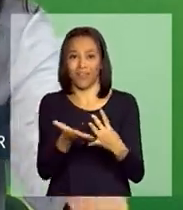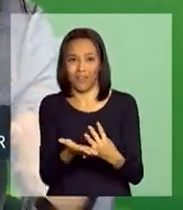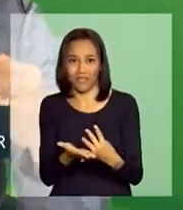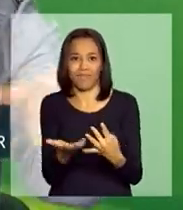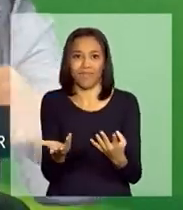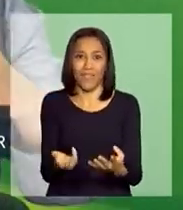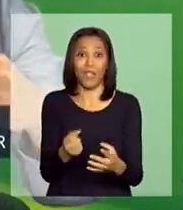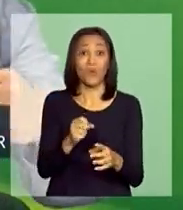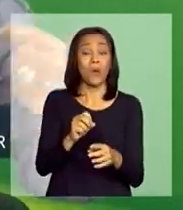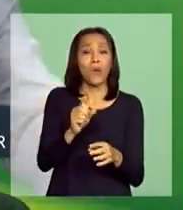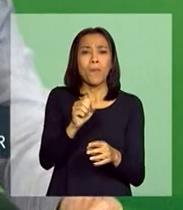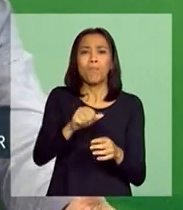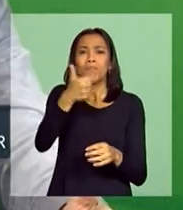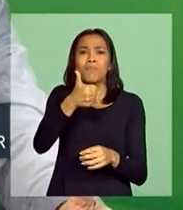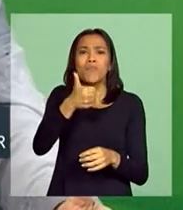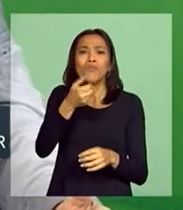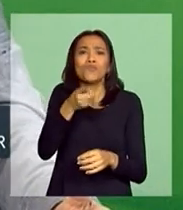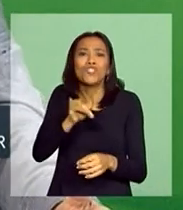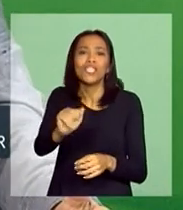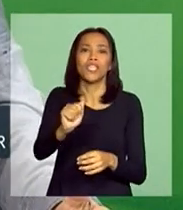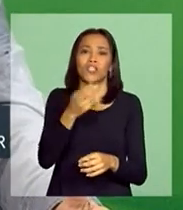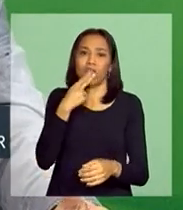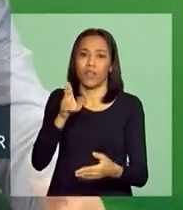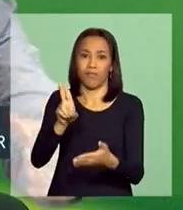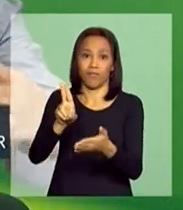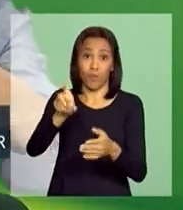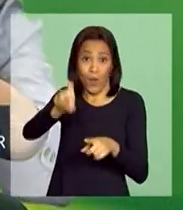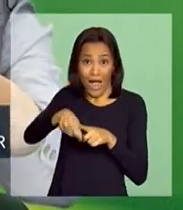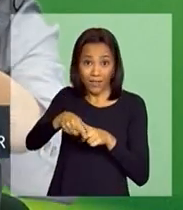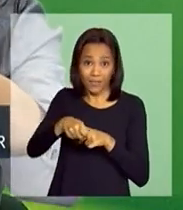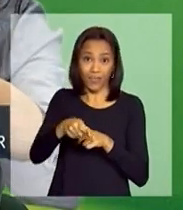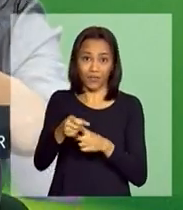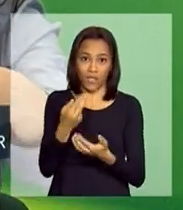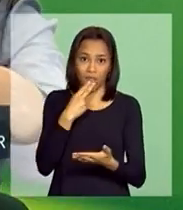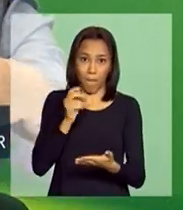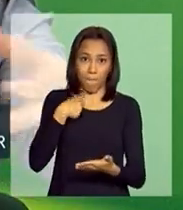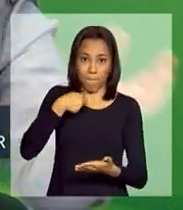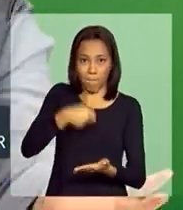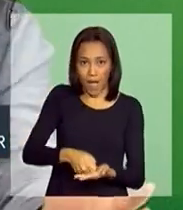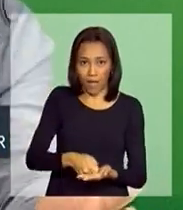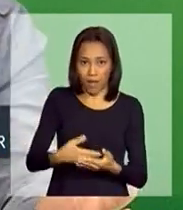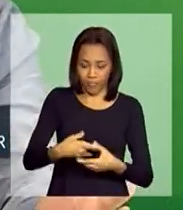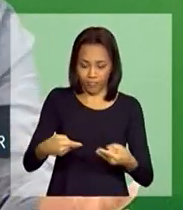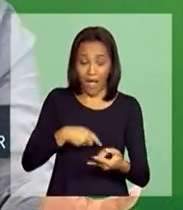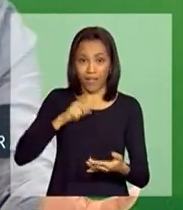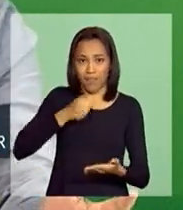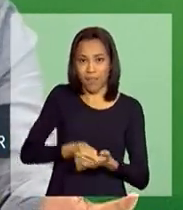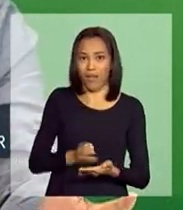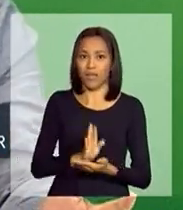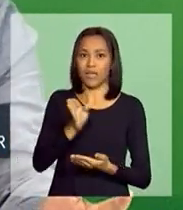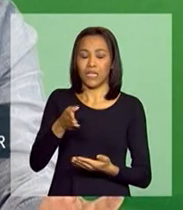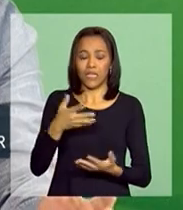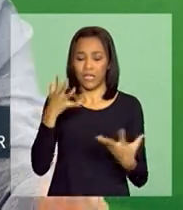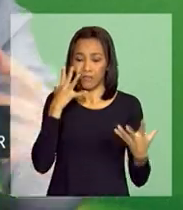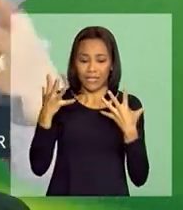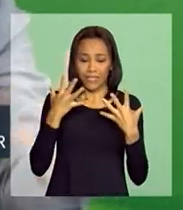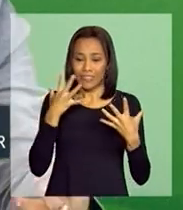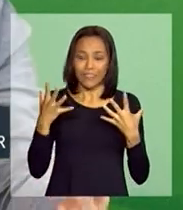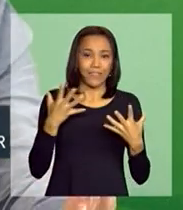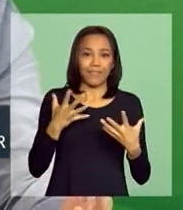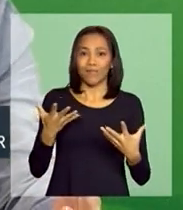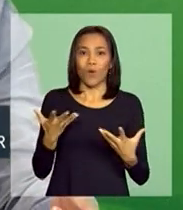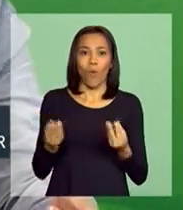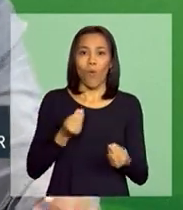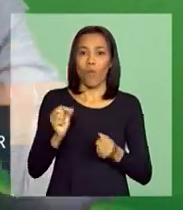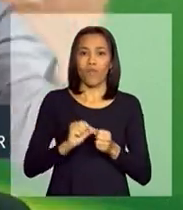ou naquela semana já veio a fatura do cartão de crédito e aí o consumidor se vê não é emaranhado de